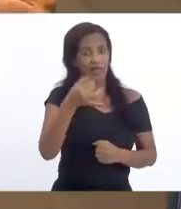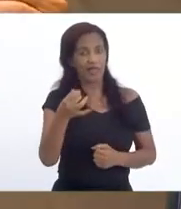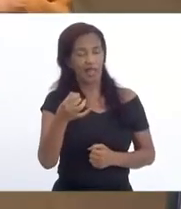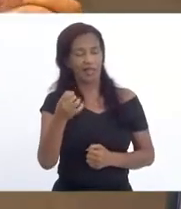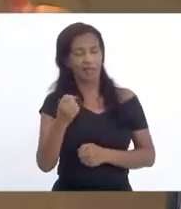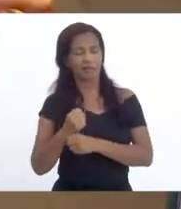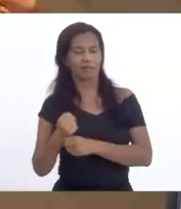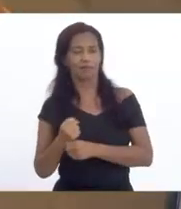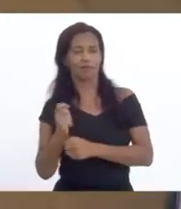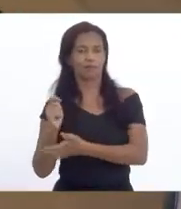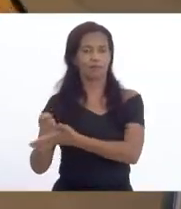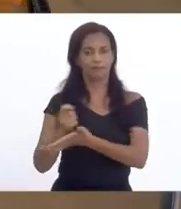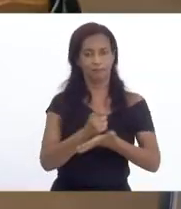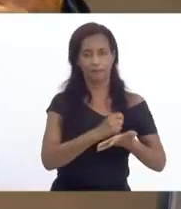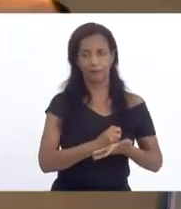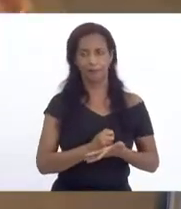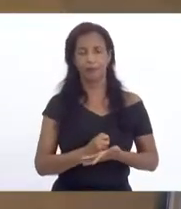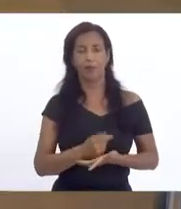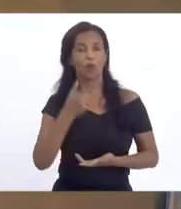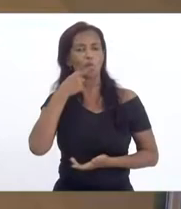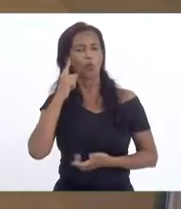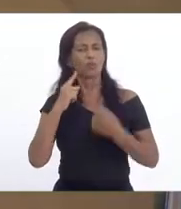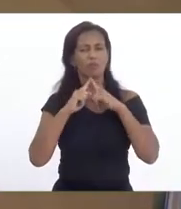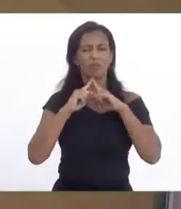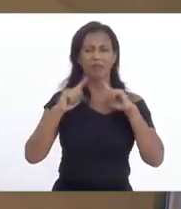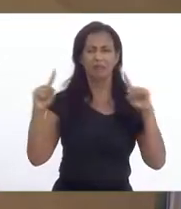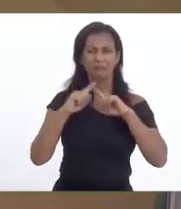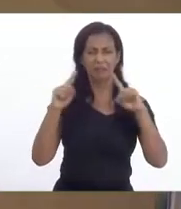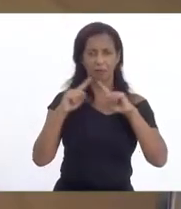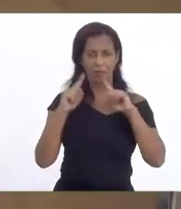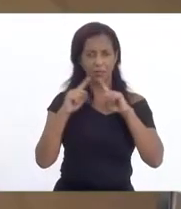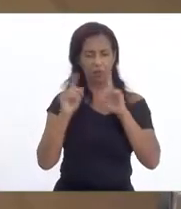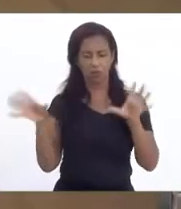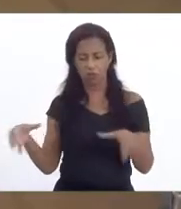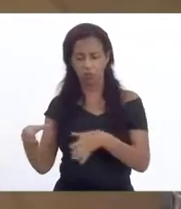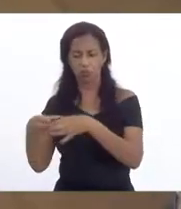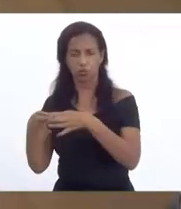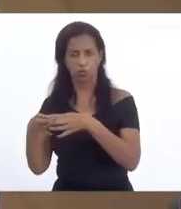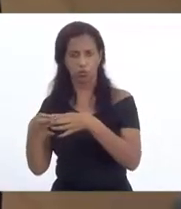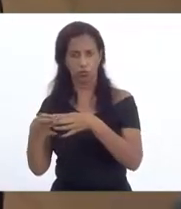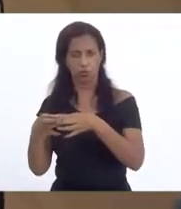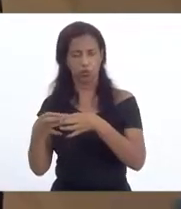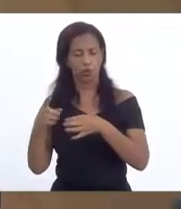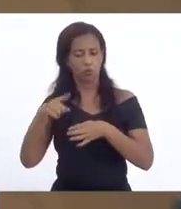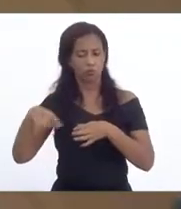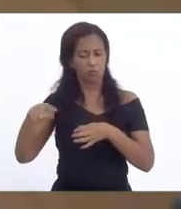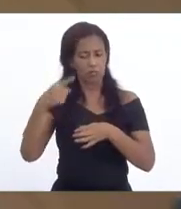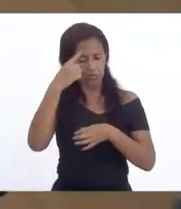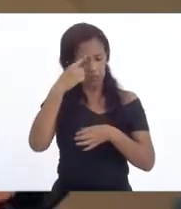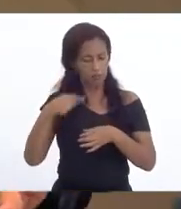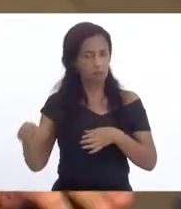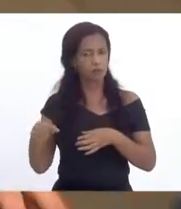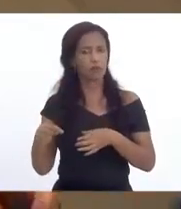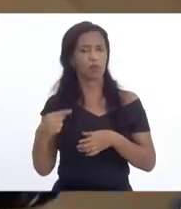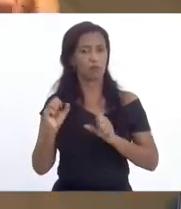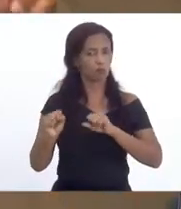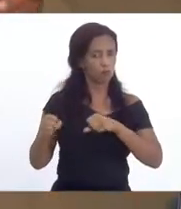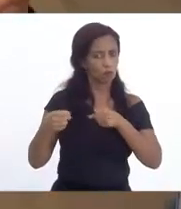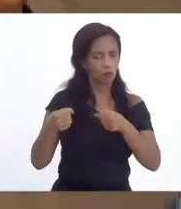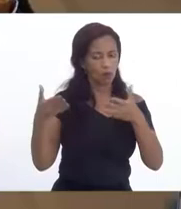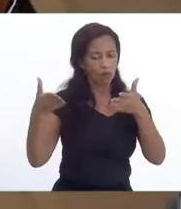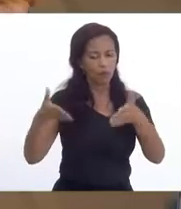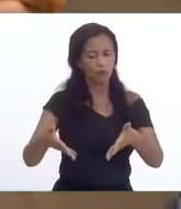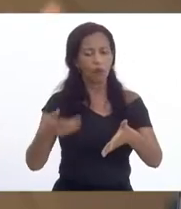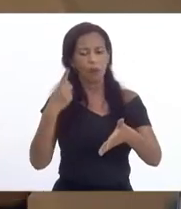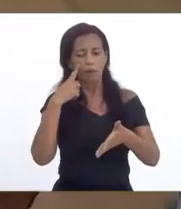Ontem, aqui no CDL, eu ouvi algumas reclamações da burocracia. A gente vai, essa próxima semana, se debruçar para que a gente